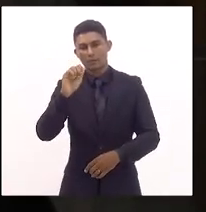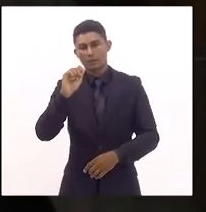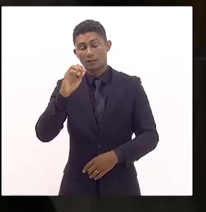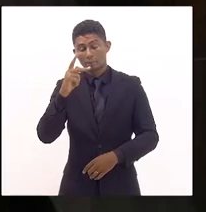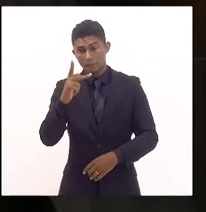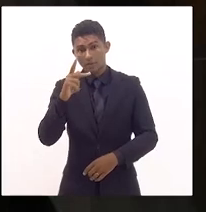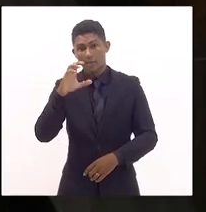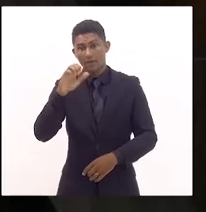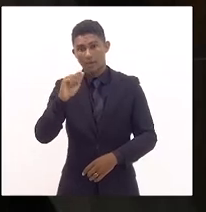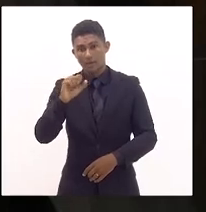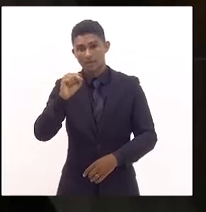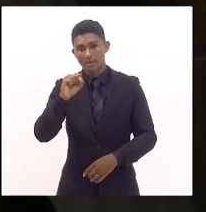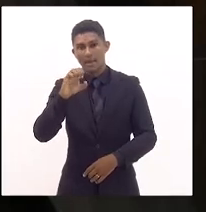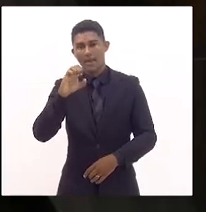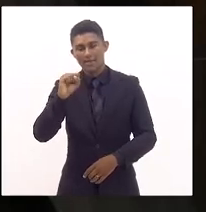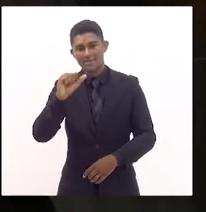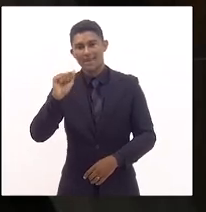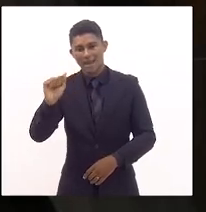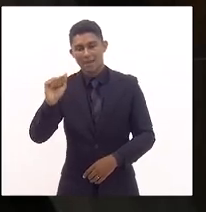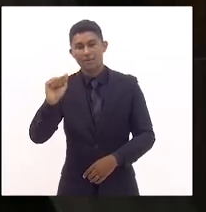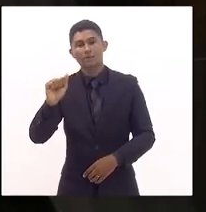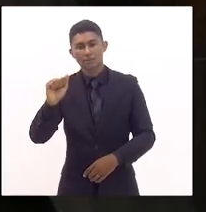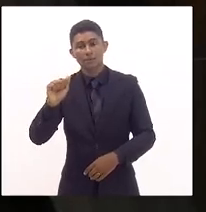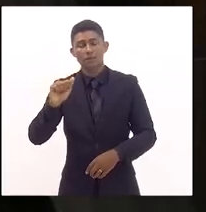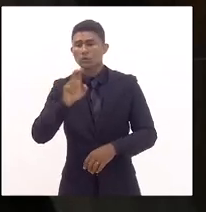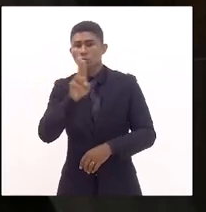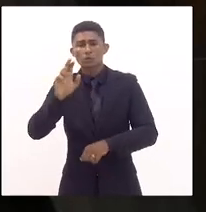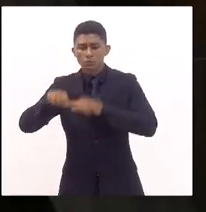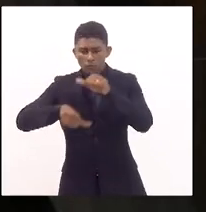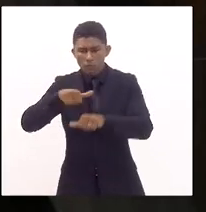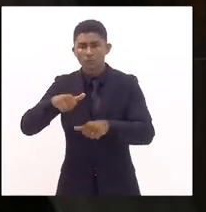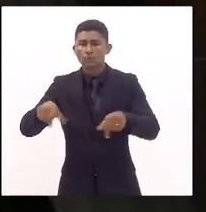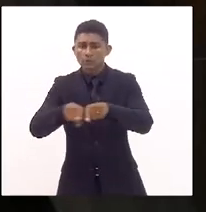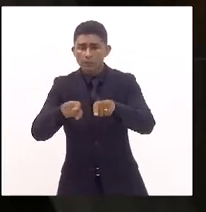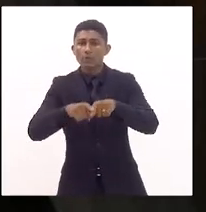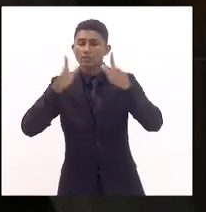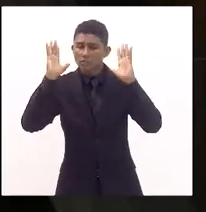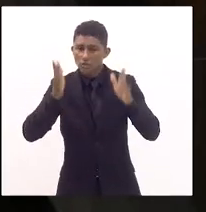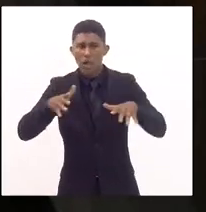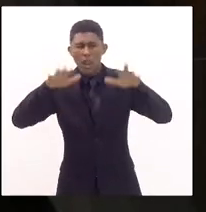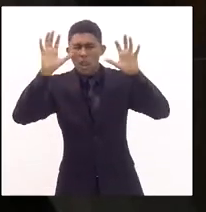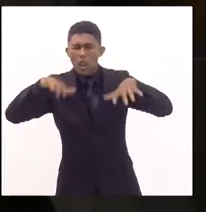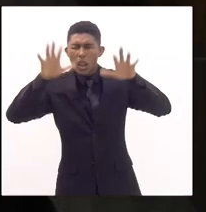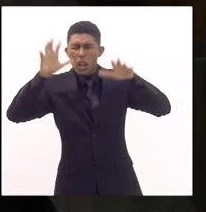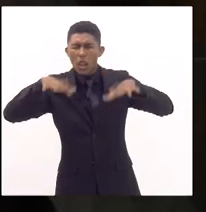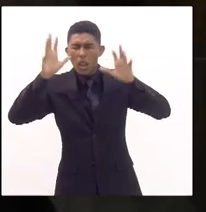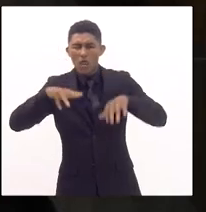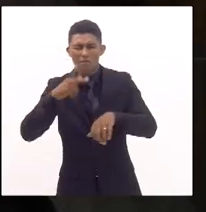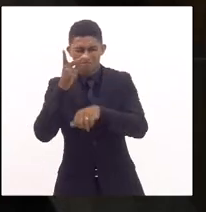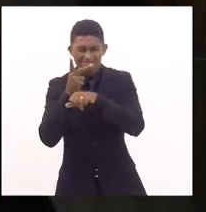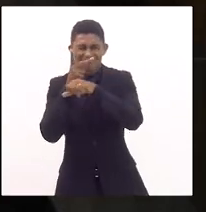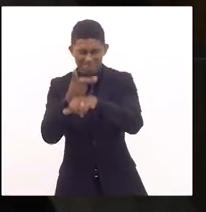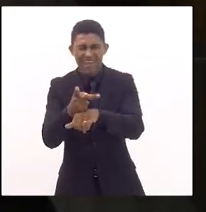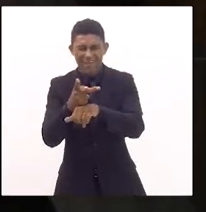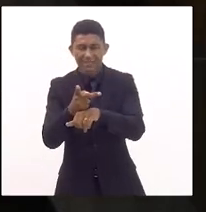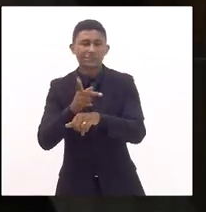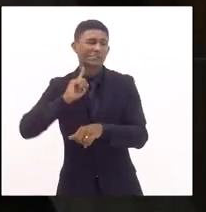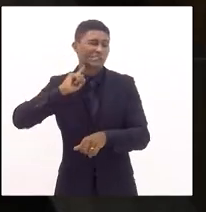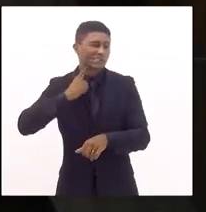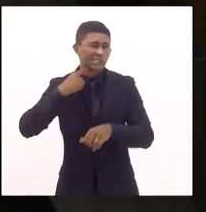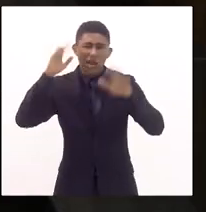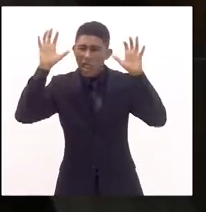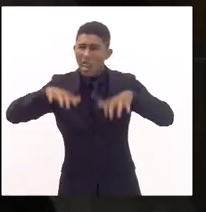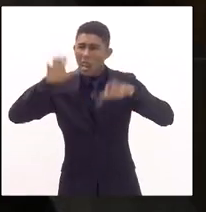mudou de nome, já produziu chuva de prata contaminando a Zona Oeste da cidade do Rio de Janeiro, e todo esse tempo depois não